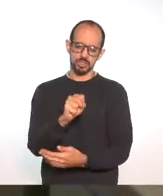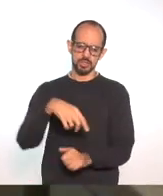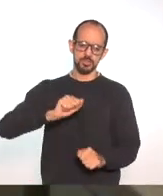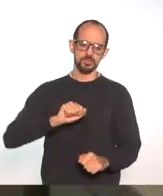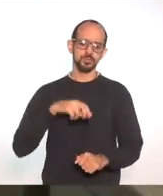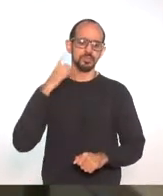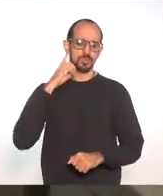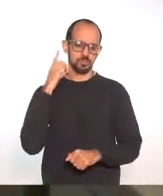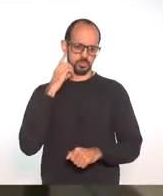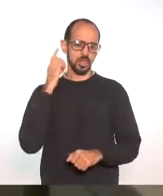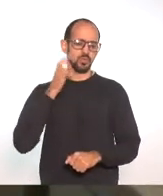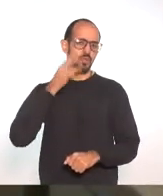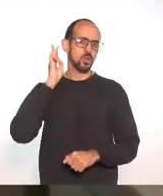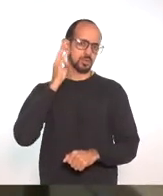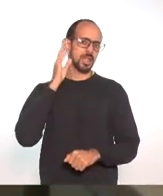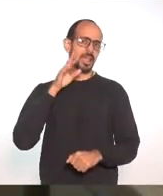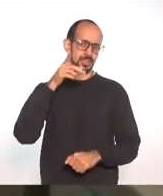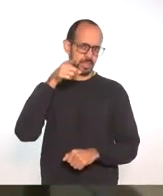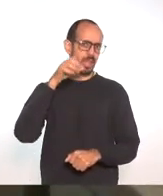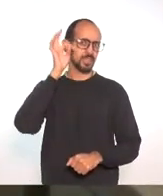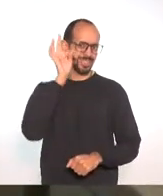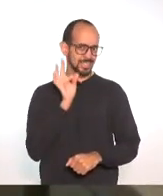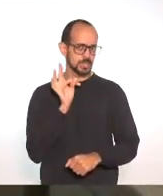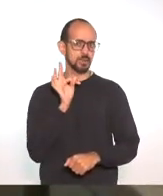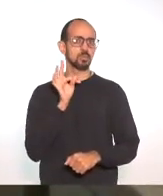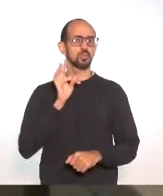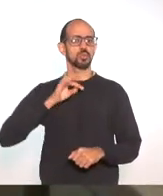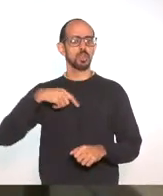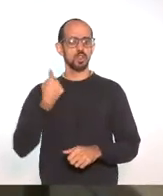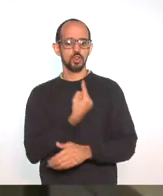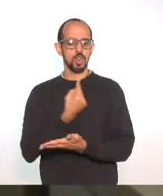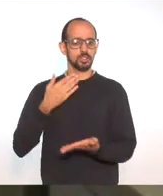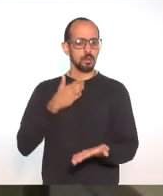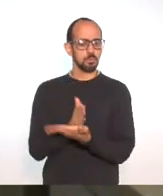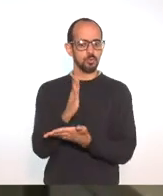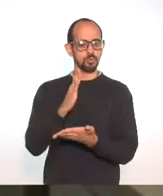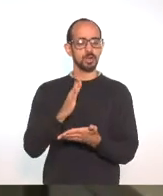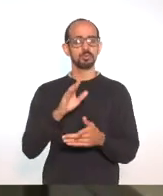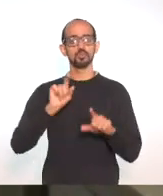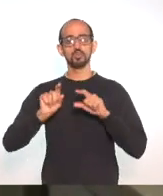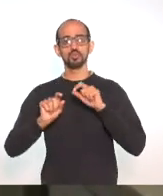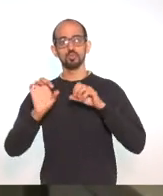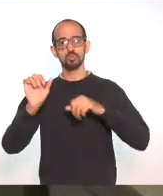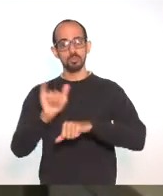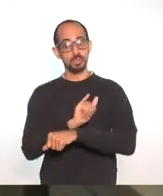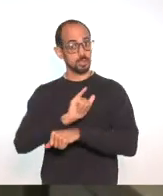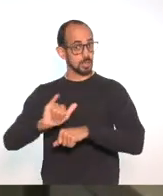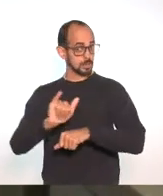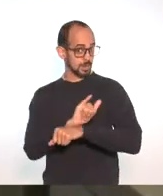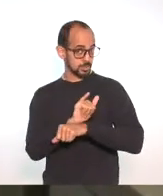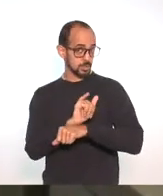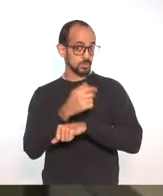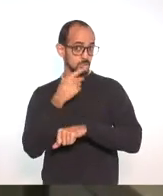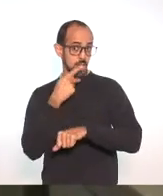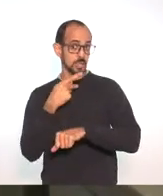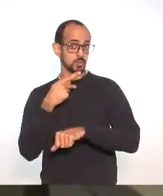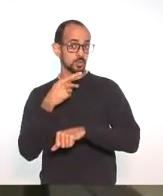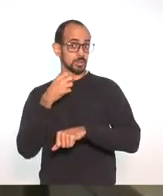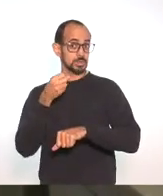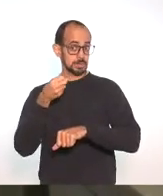carneiro é testemunha aprovamos o dispositivo dizendo o que em havendo